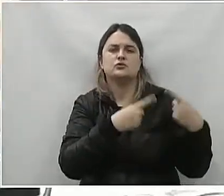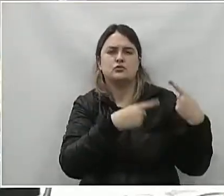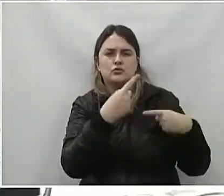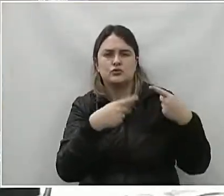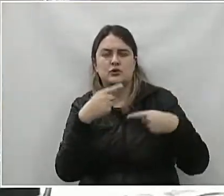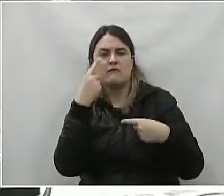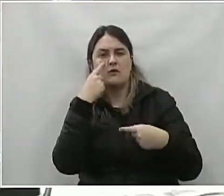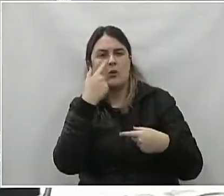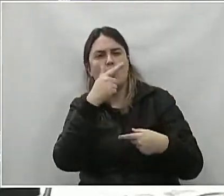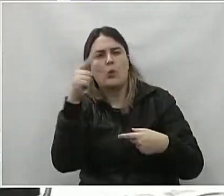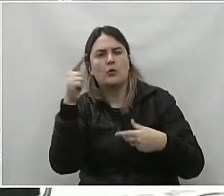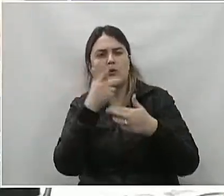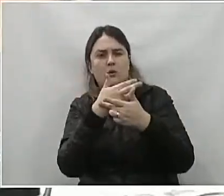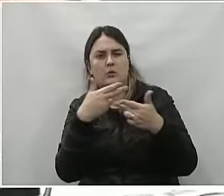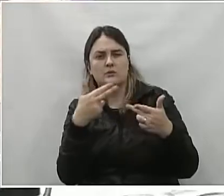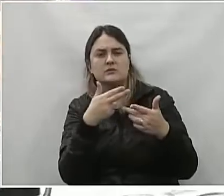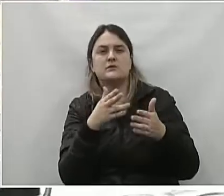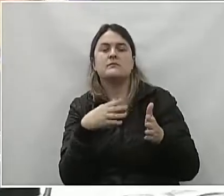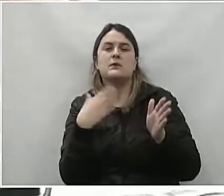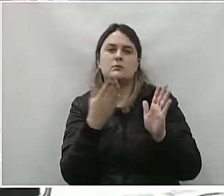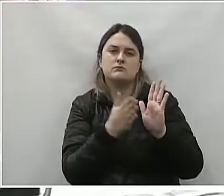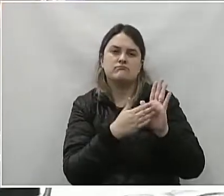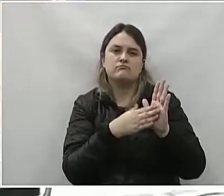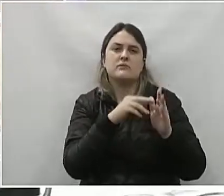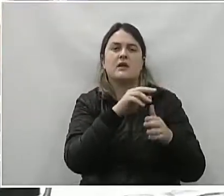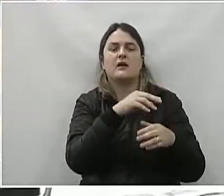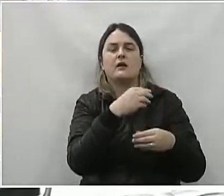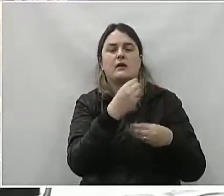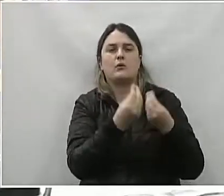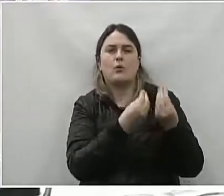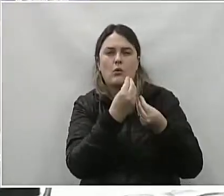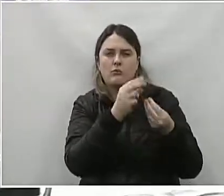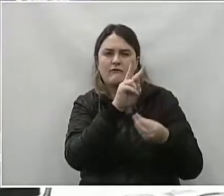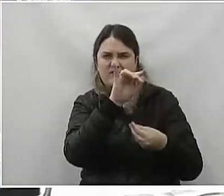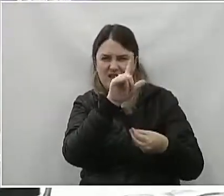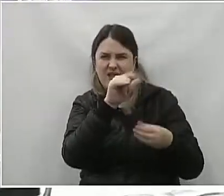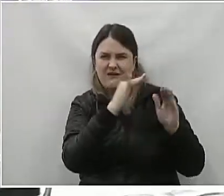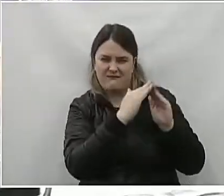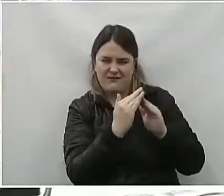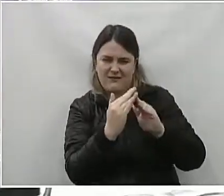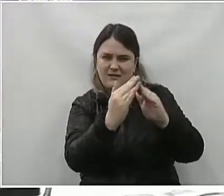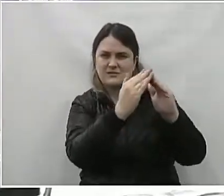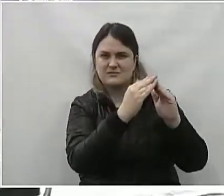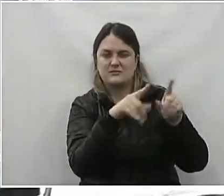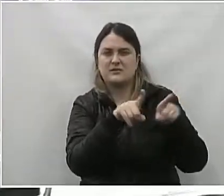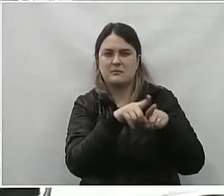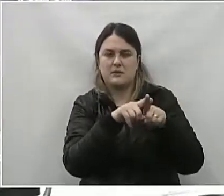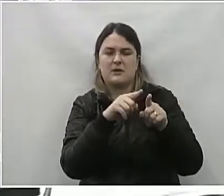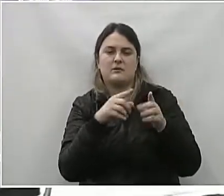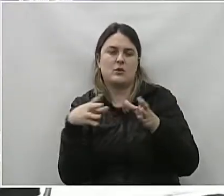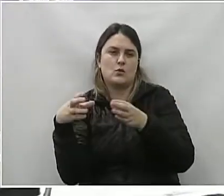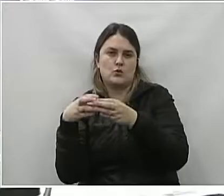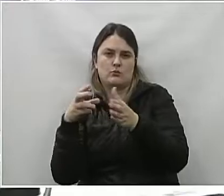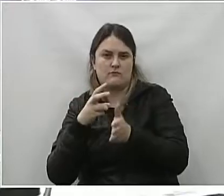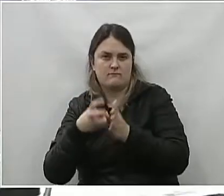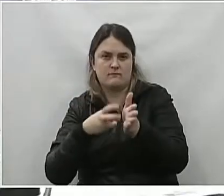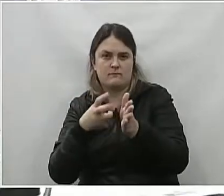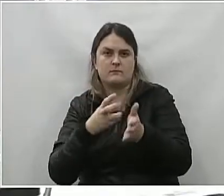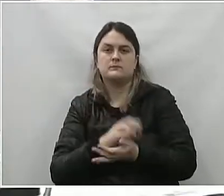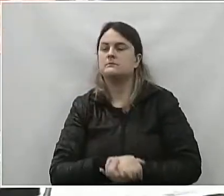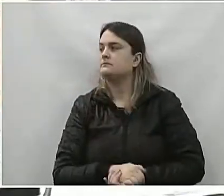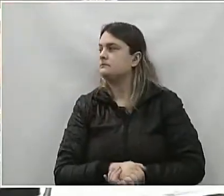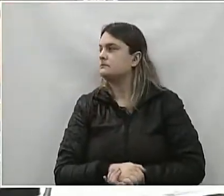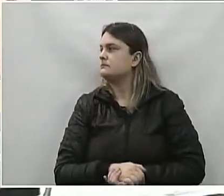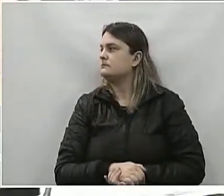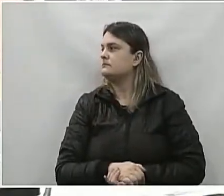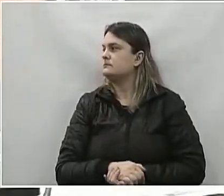discutir outra situação. Daí a gente colocou a situação da vila, a situação ali do ferroviário também. E uma coisa que